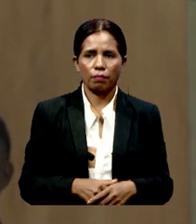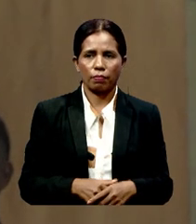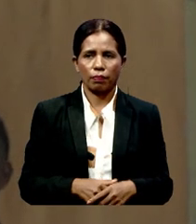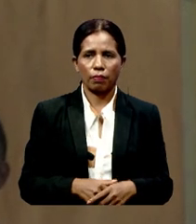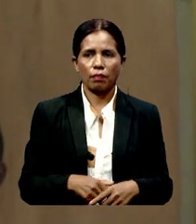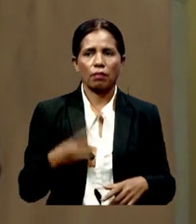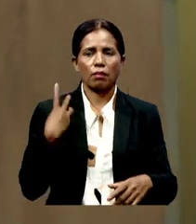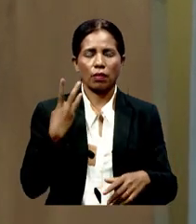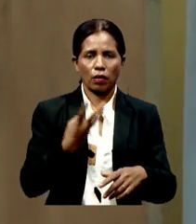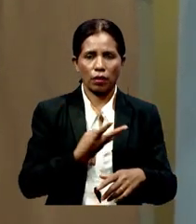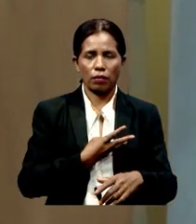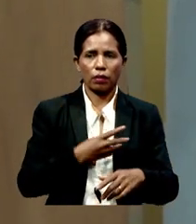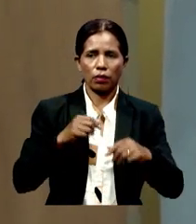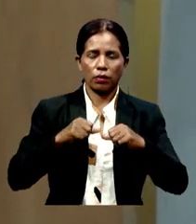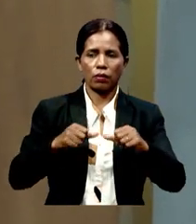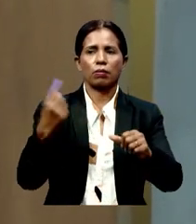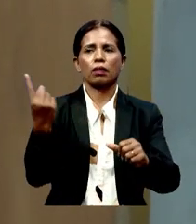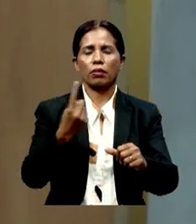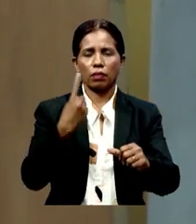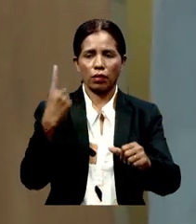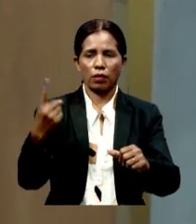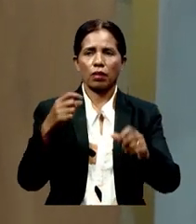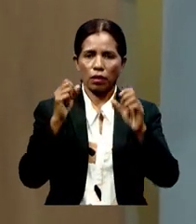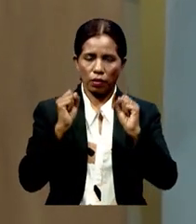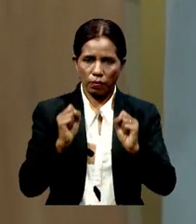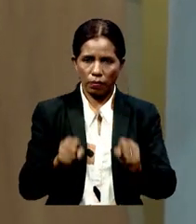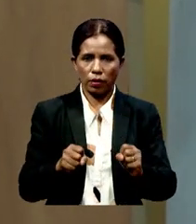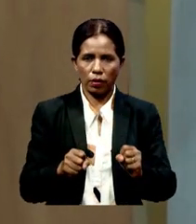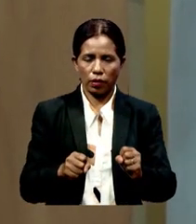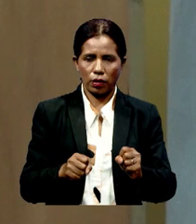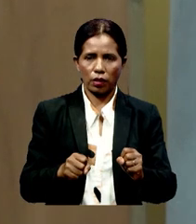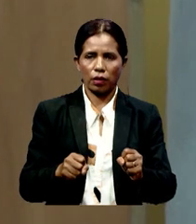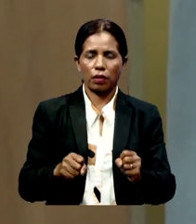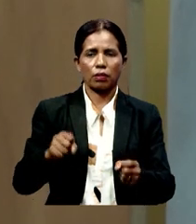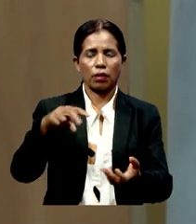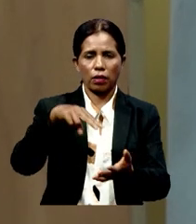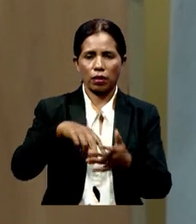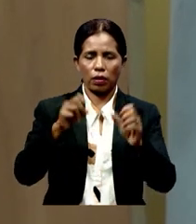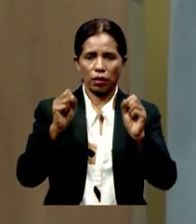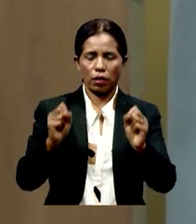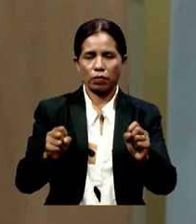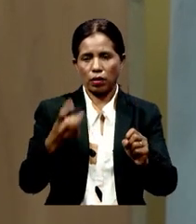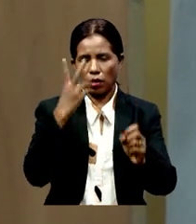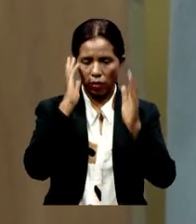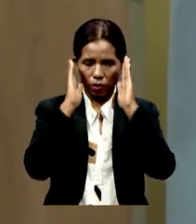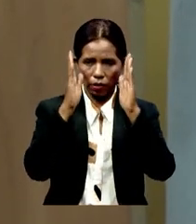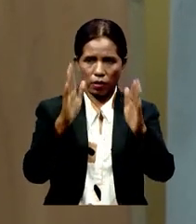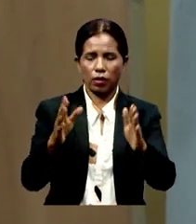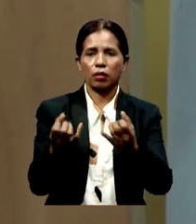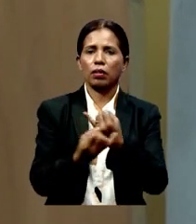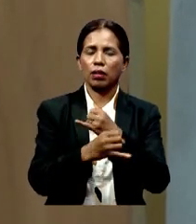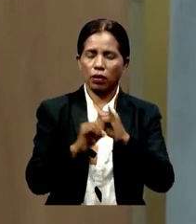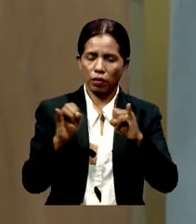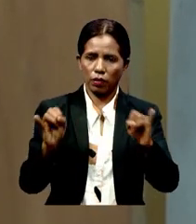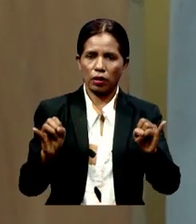ita sei continua na fatin adubele, preserva, adubele conserva, independência